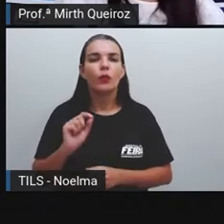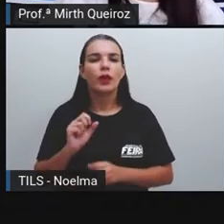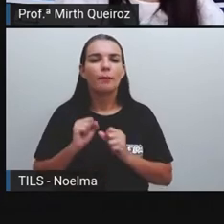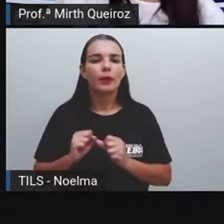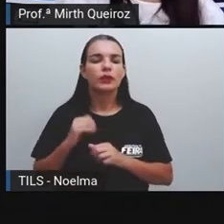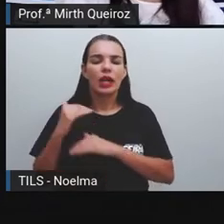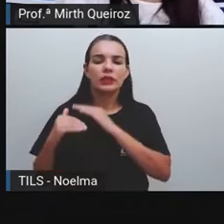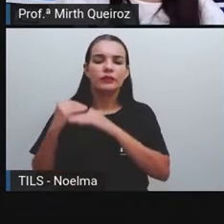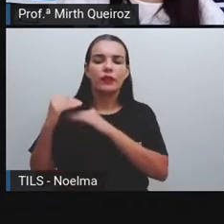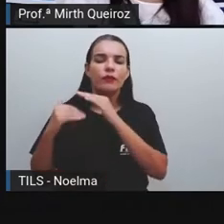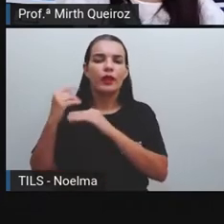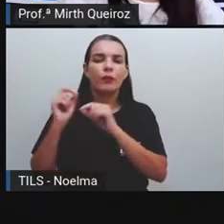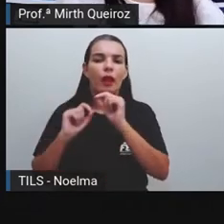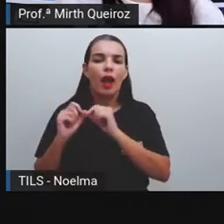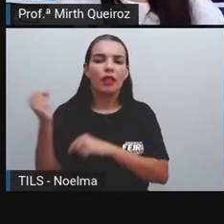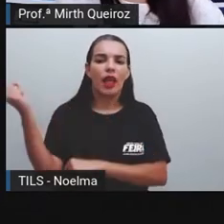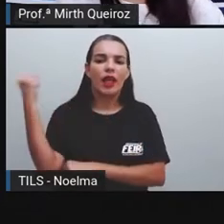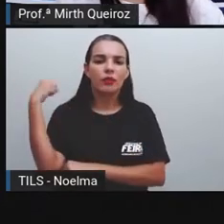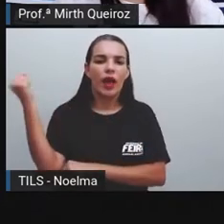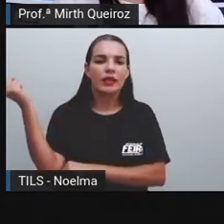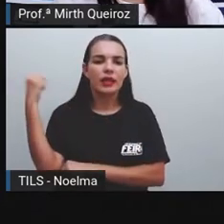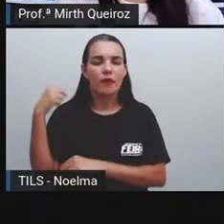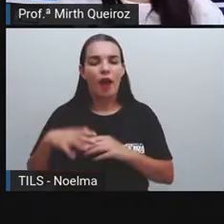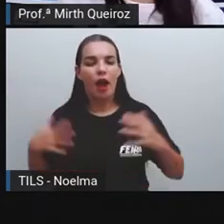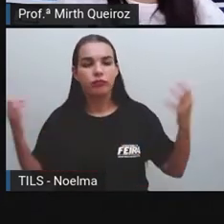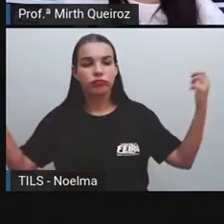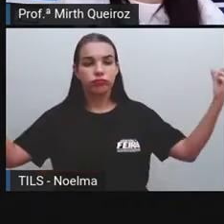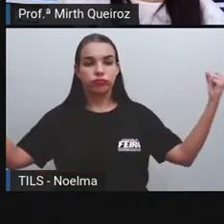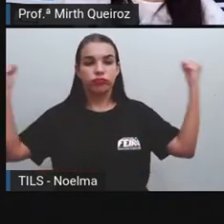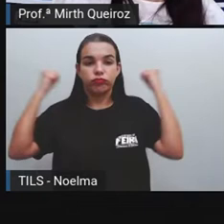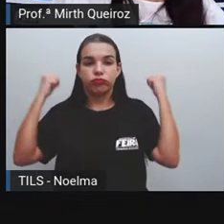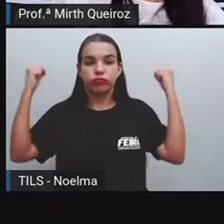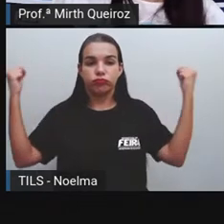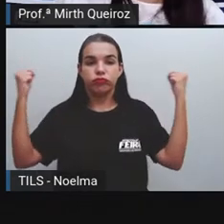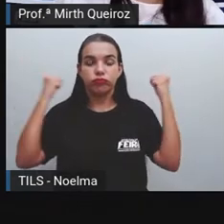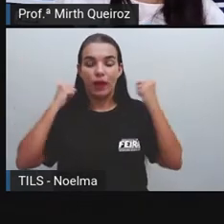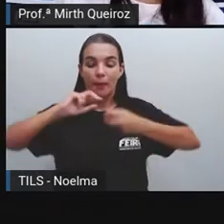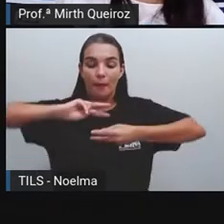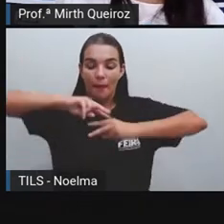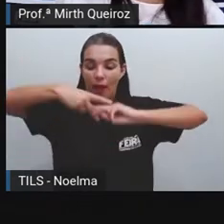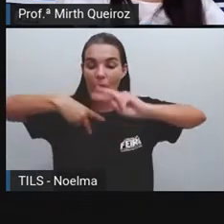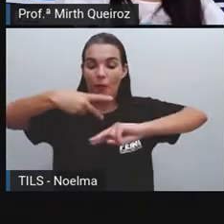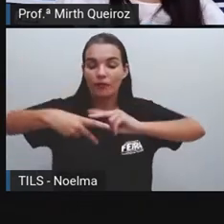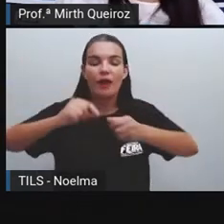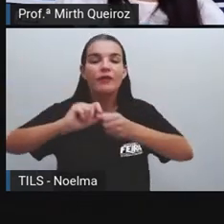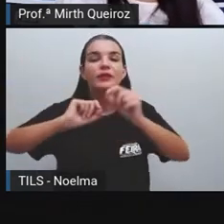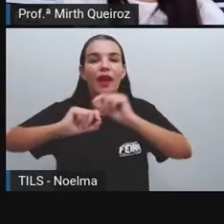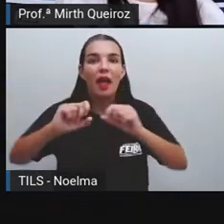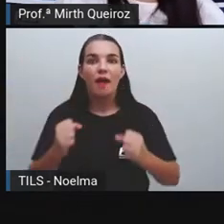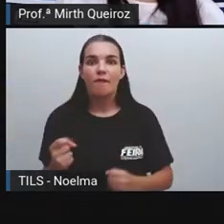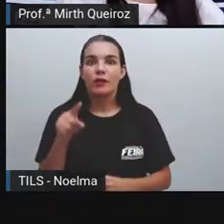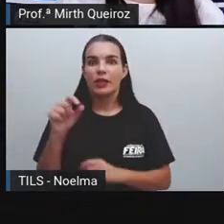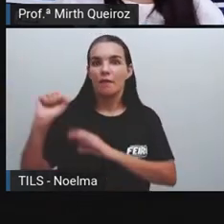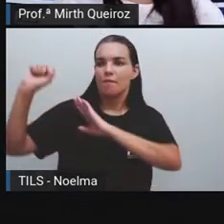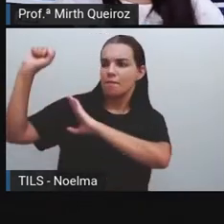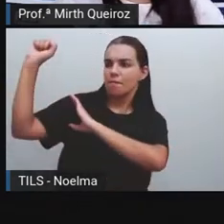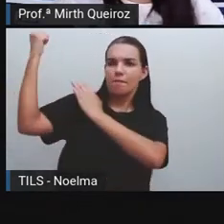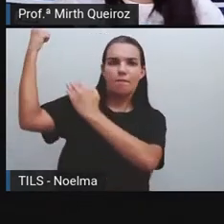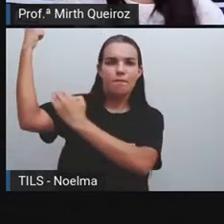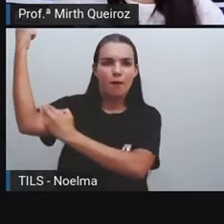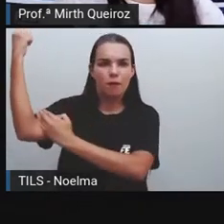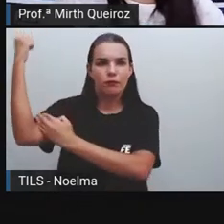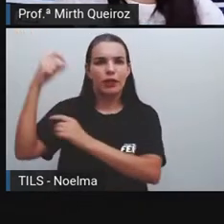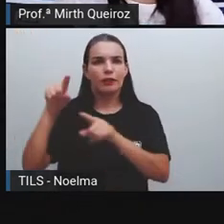desenvolver relacionado à educação física com as acrobacias? Vai dar força e resistência aí